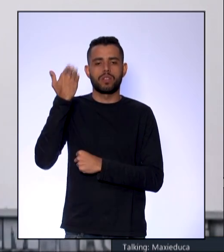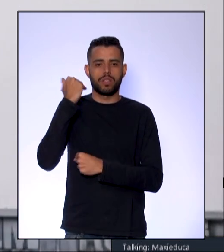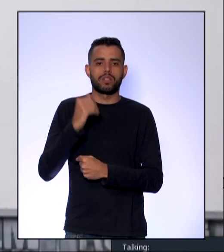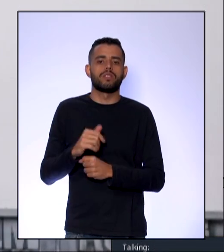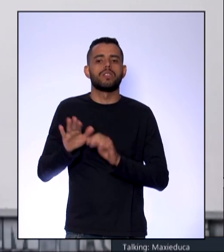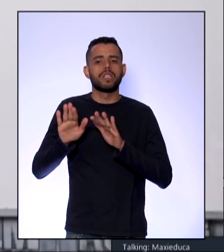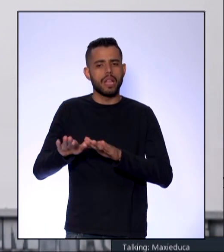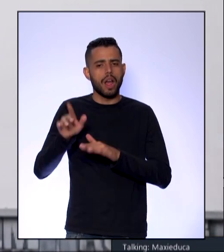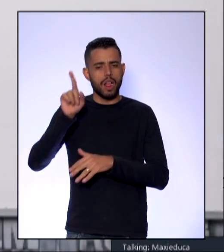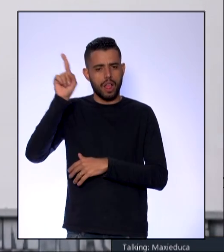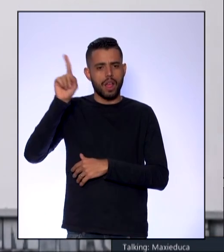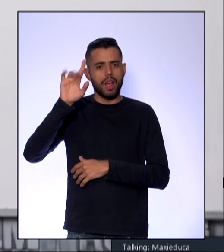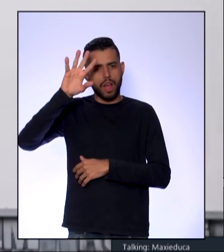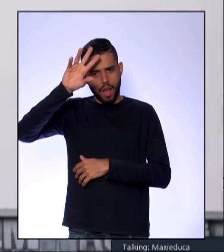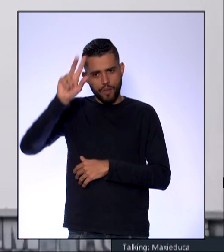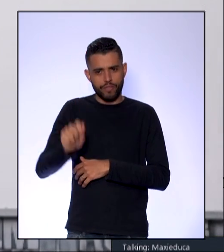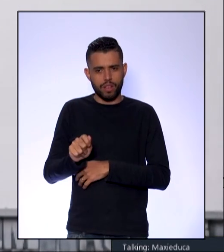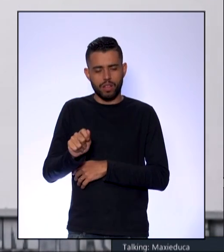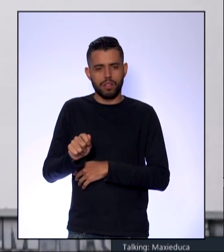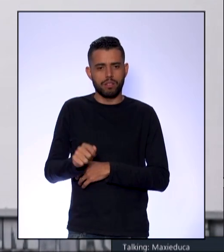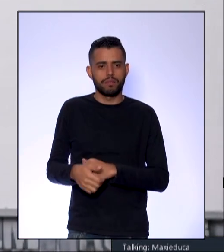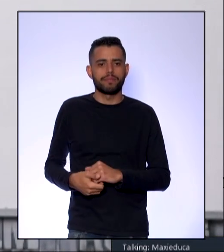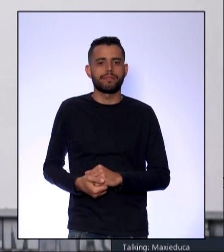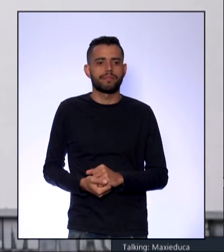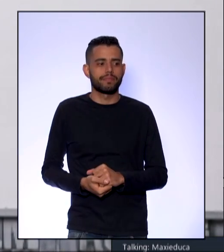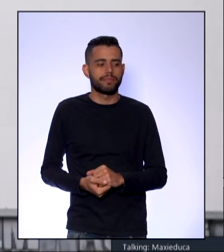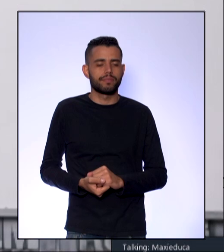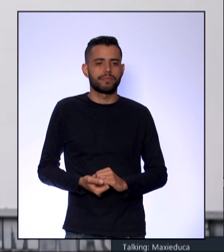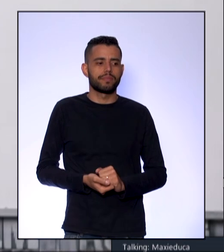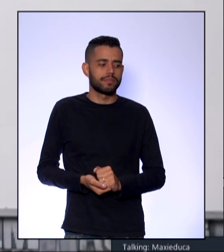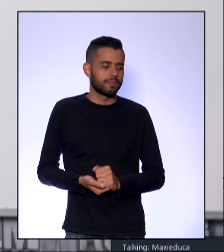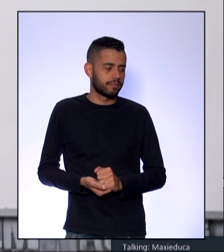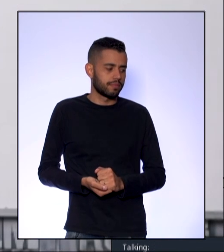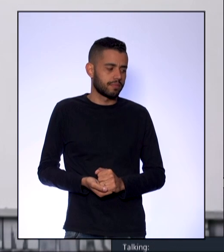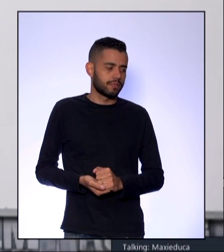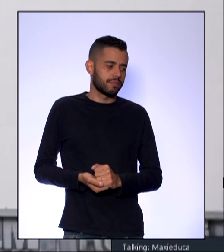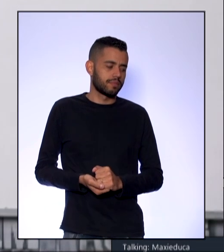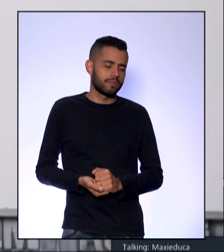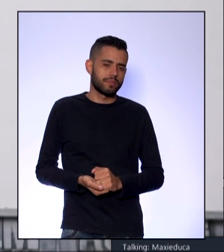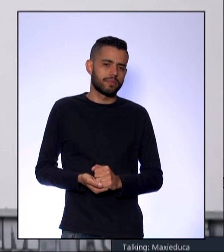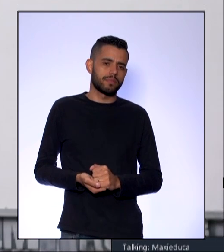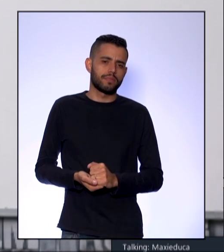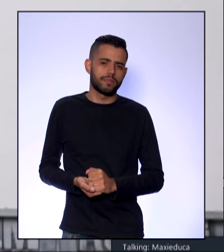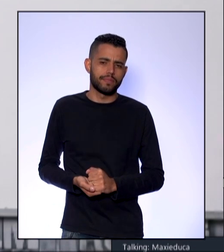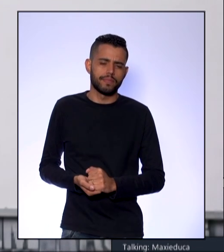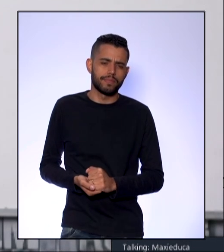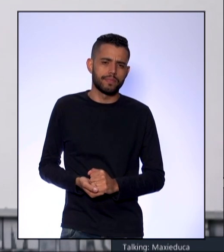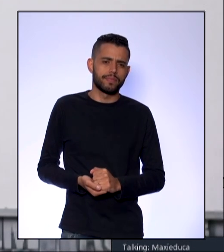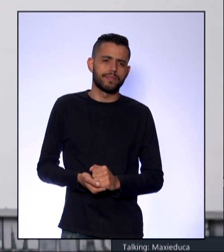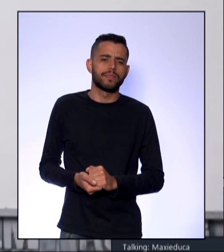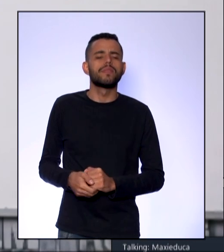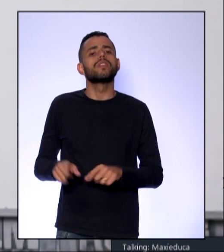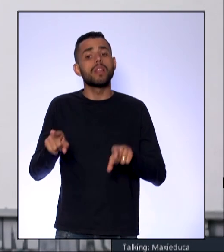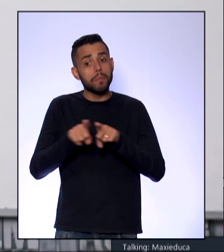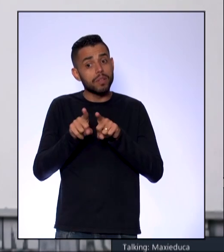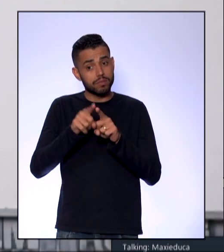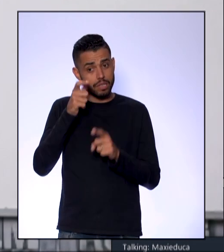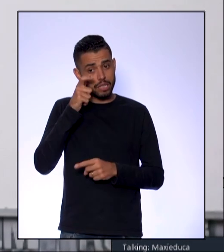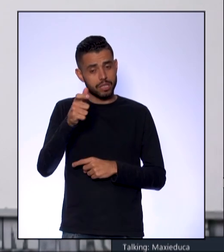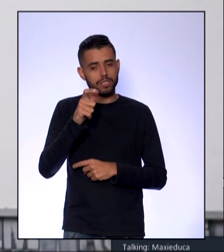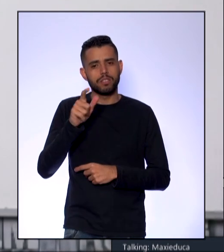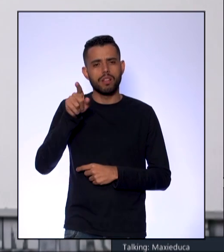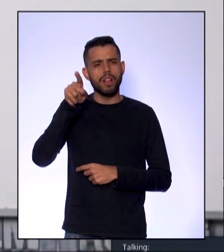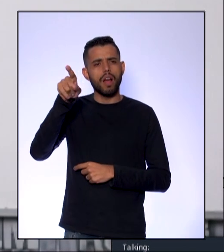na África. Da África, olha que interessante, nós temos a teoria